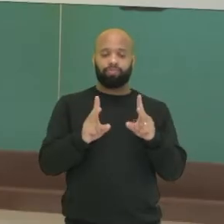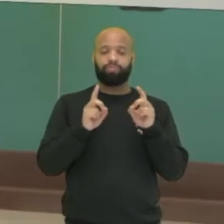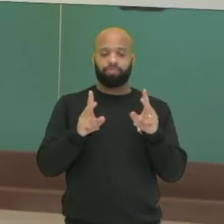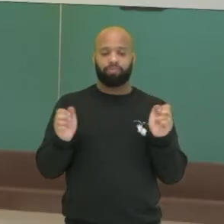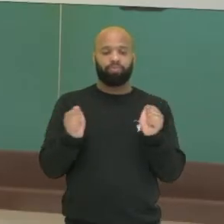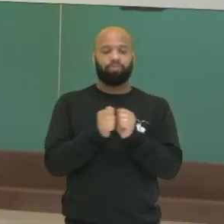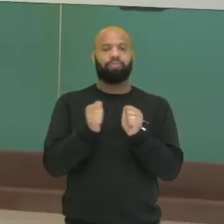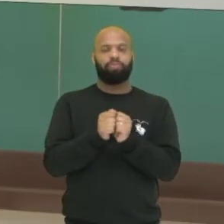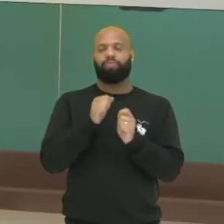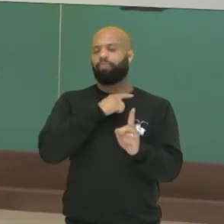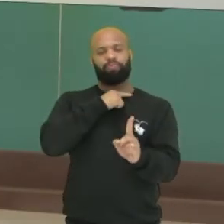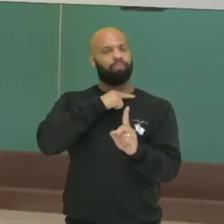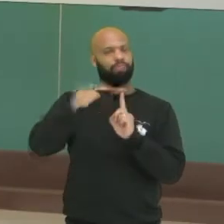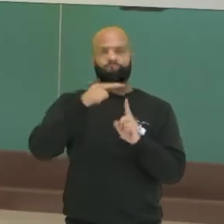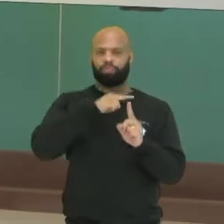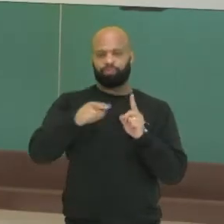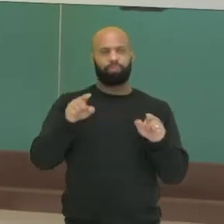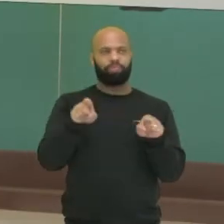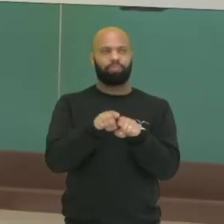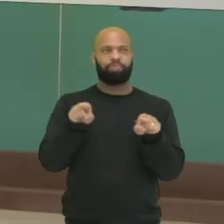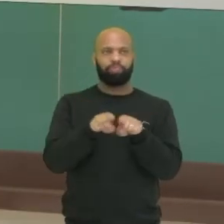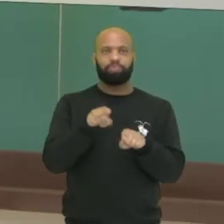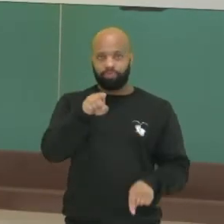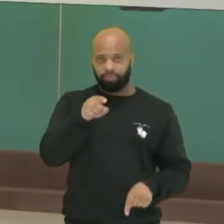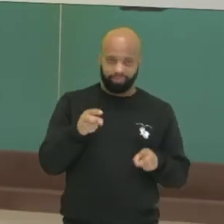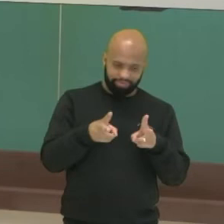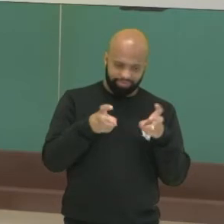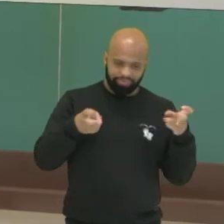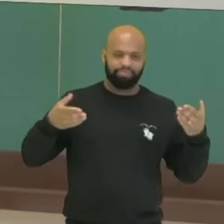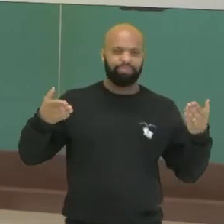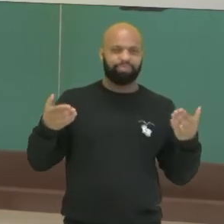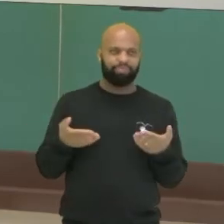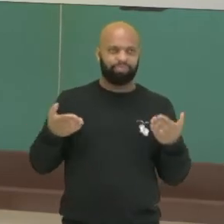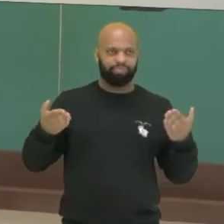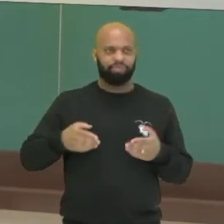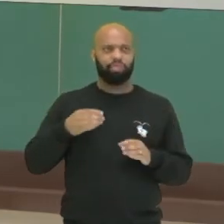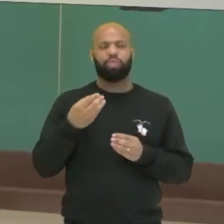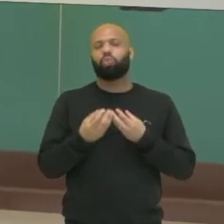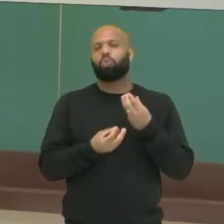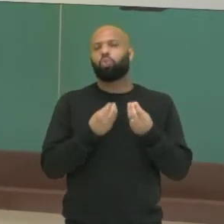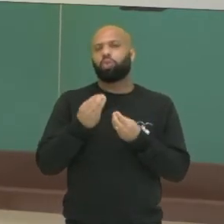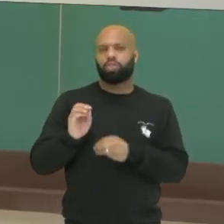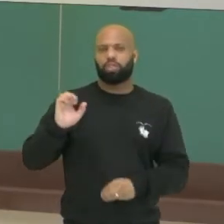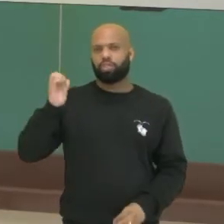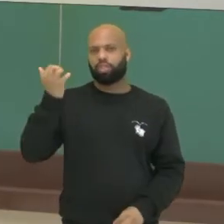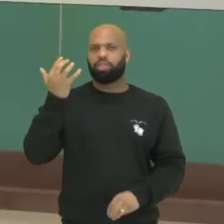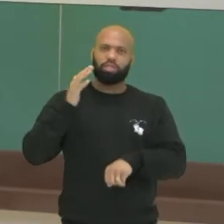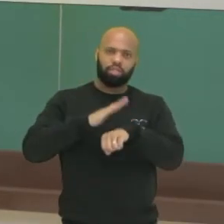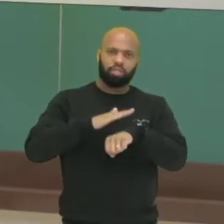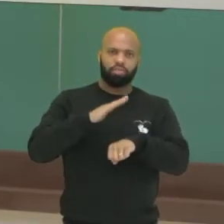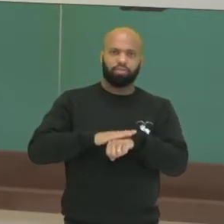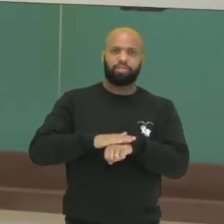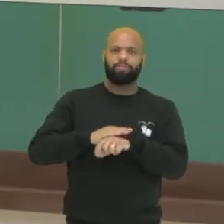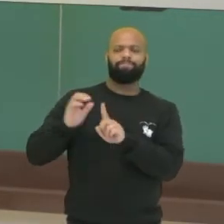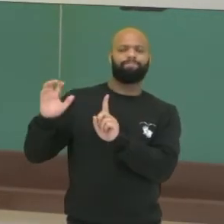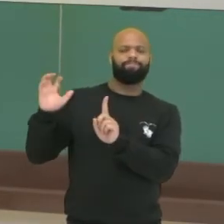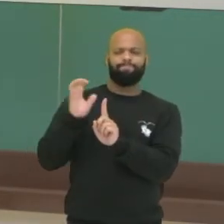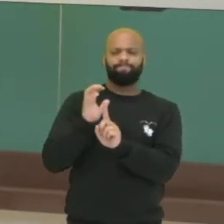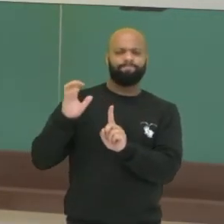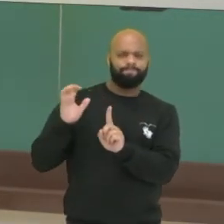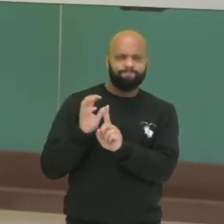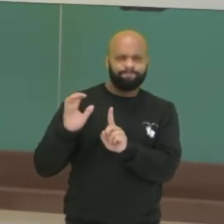Consumidor. Então aqui vocês perceberam, né? Então que realmente naquele momento ela foi considerada abusiva, o Ministério